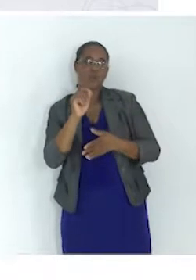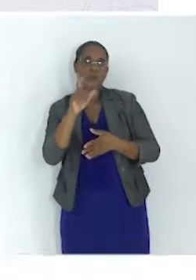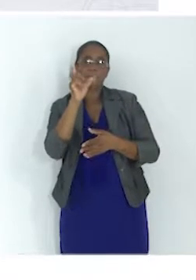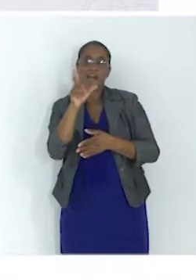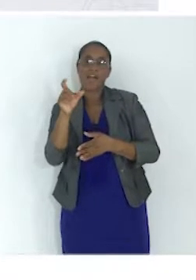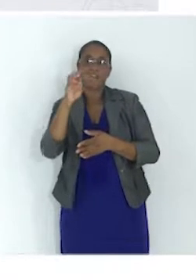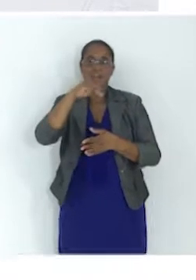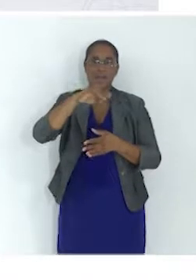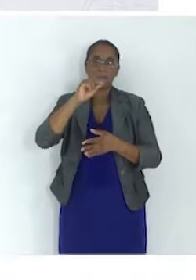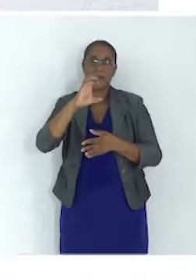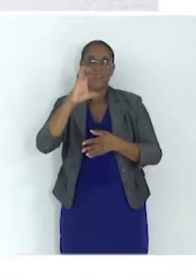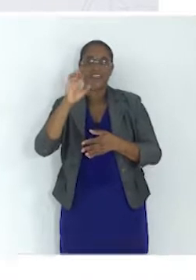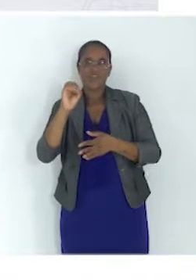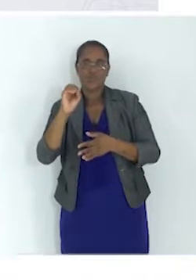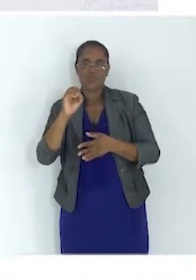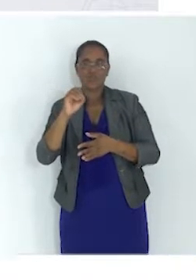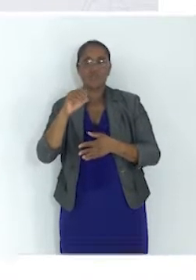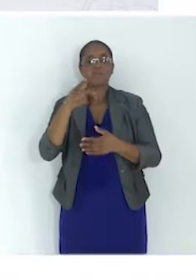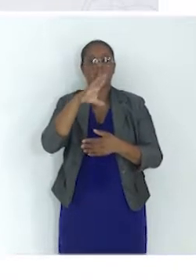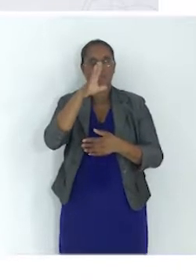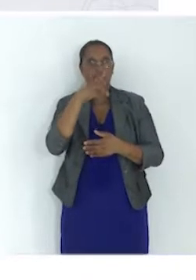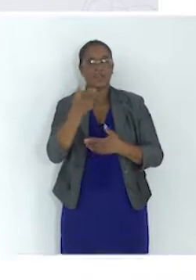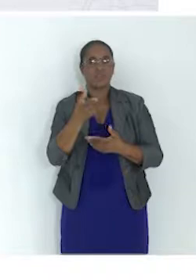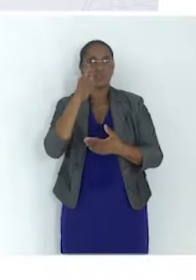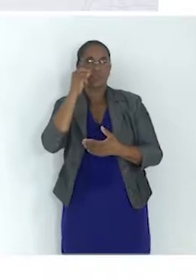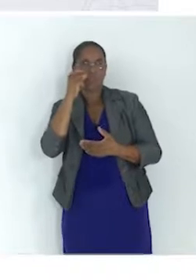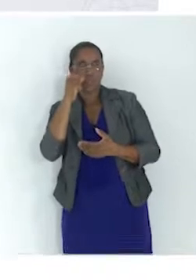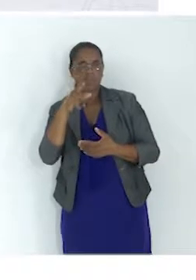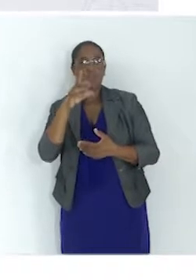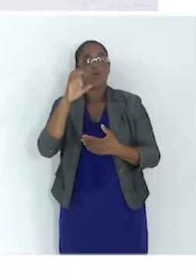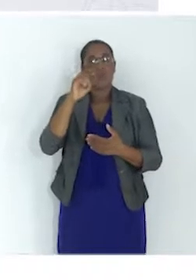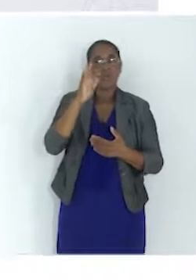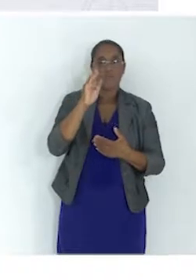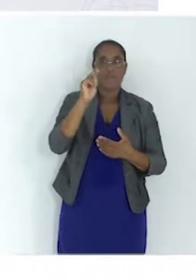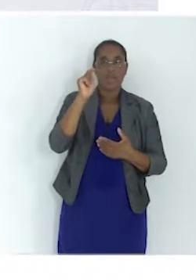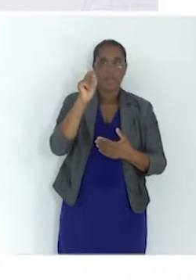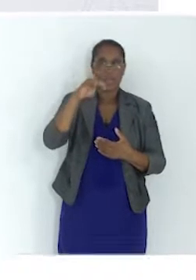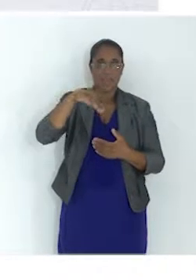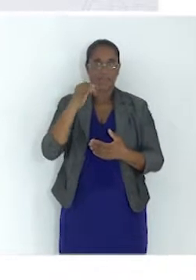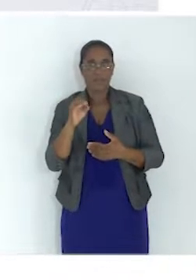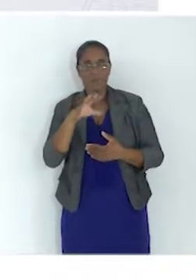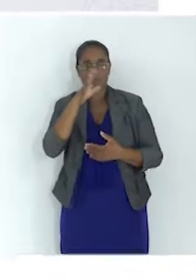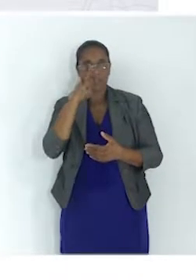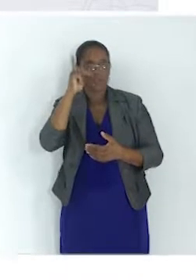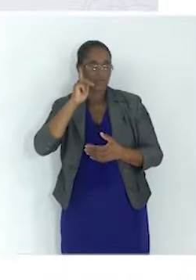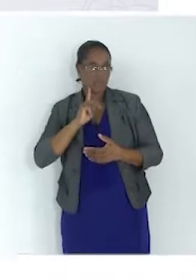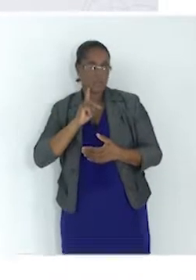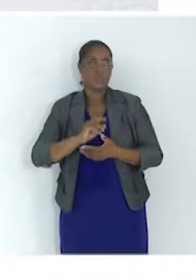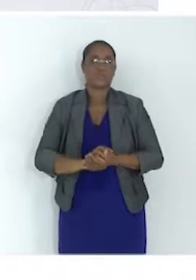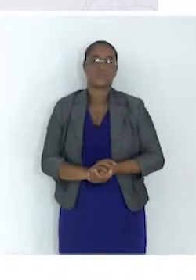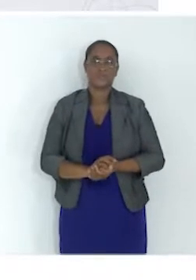sexo masculino ou fêmea para referir o sexo feminino. Cobra,